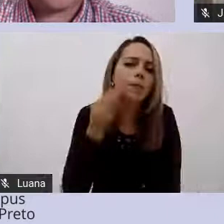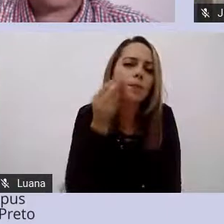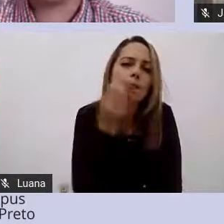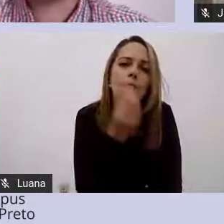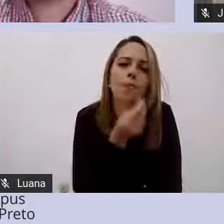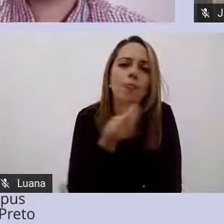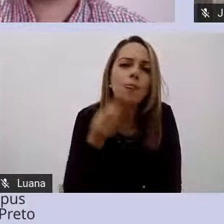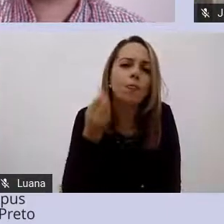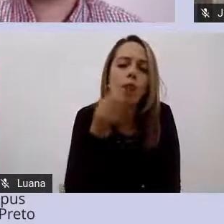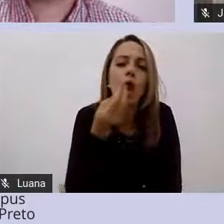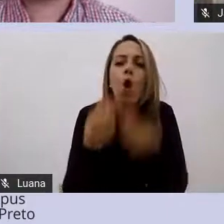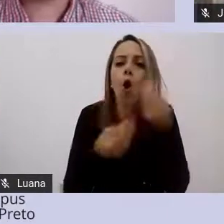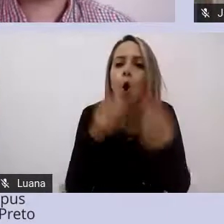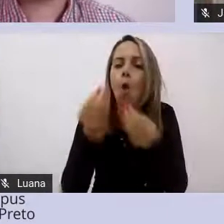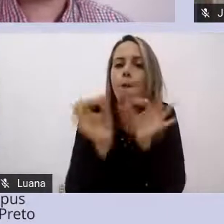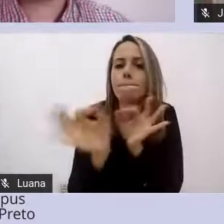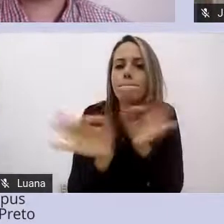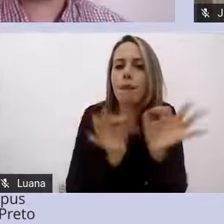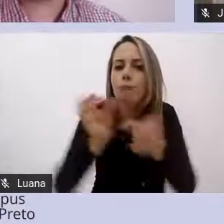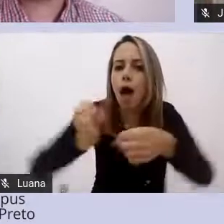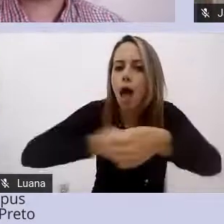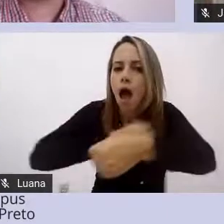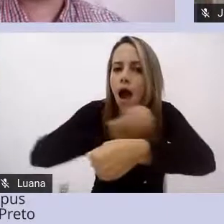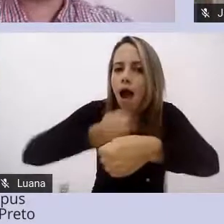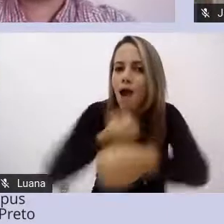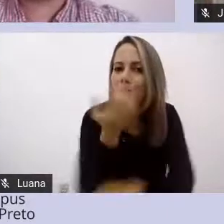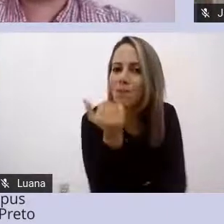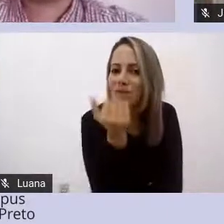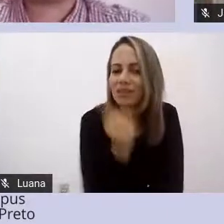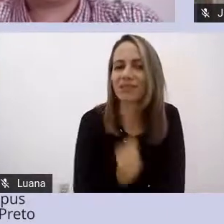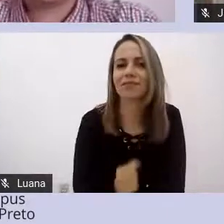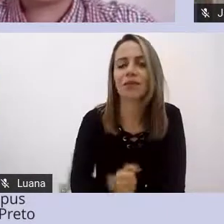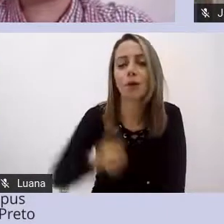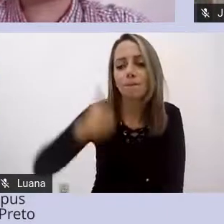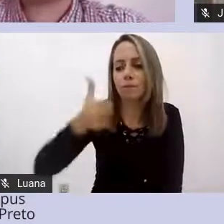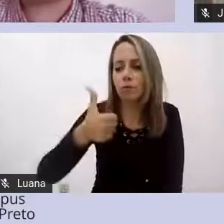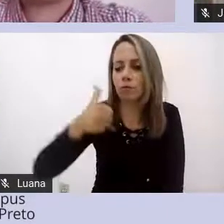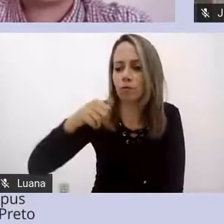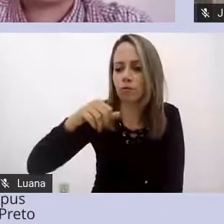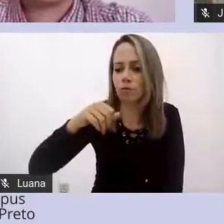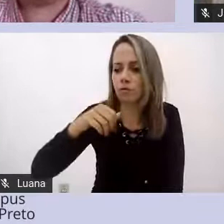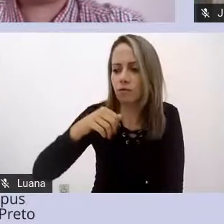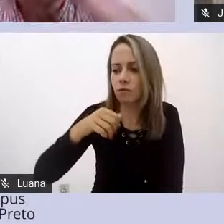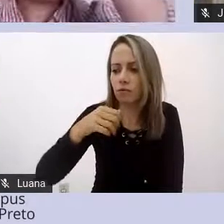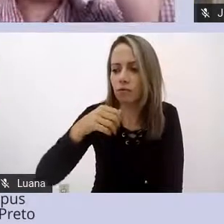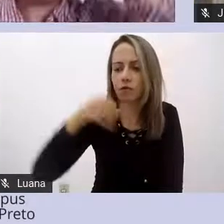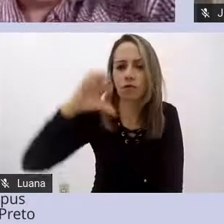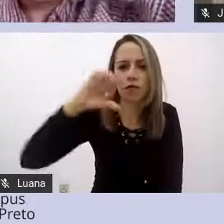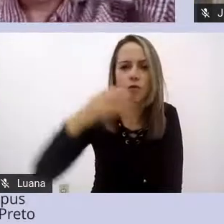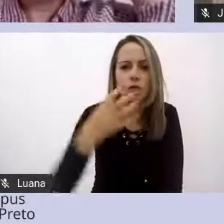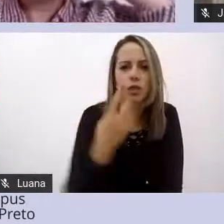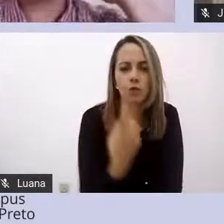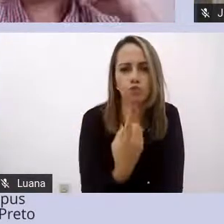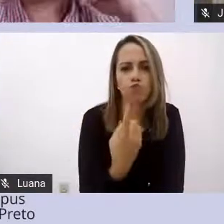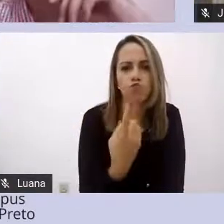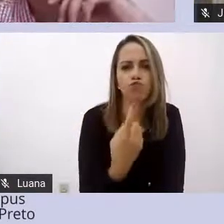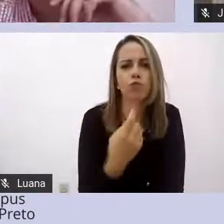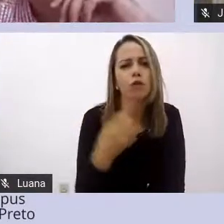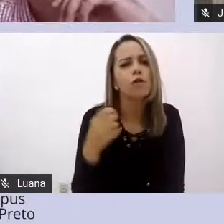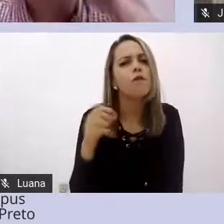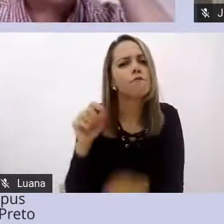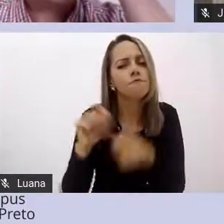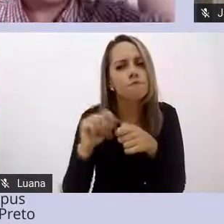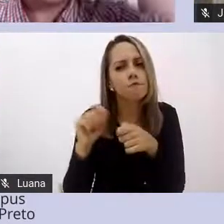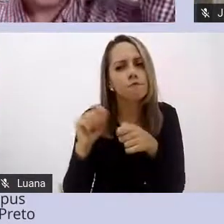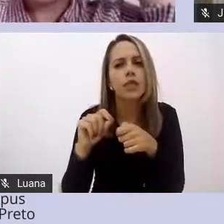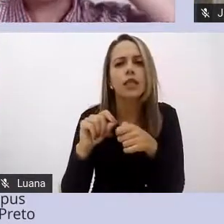pontuais. Tá? É de 1641, ele está disponível, se não me engano, na internet, mas ele foi editado no